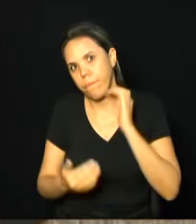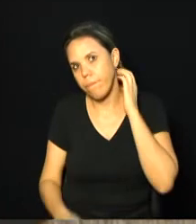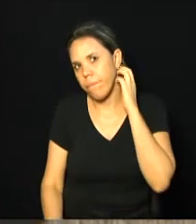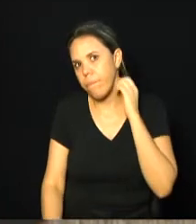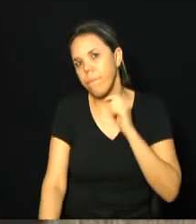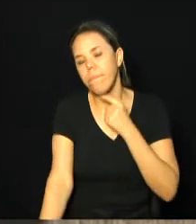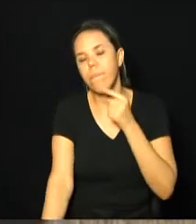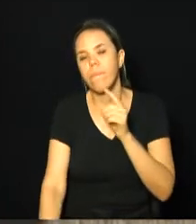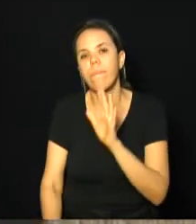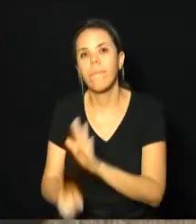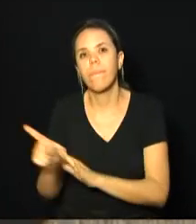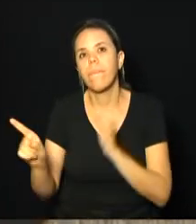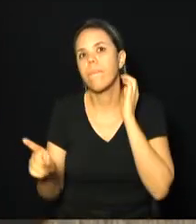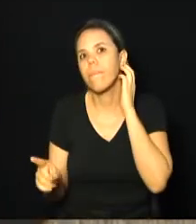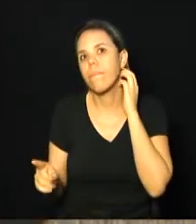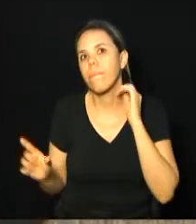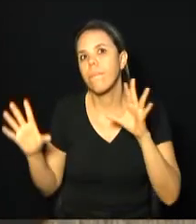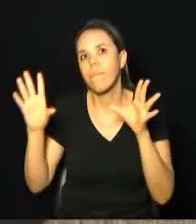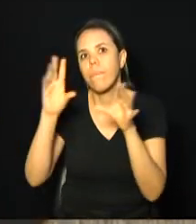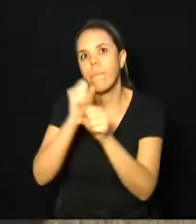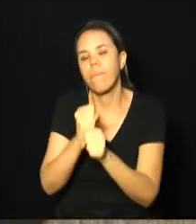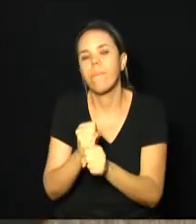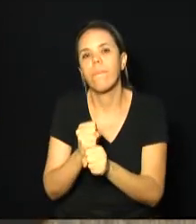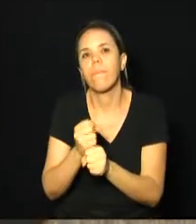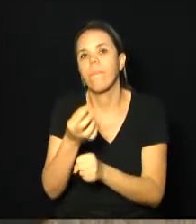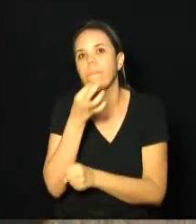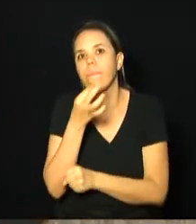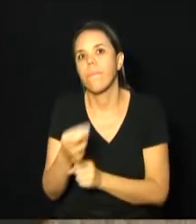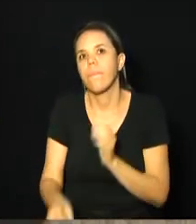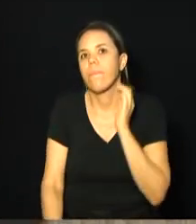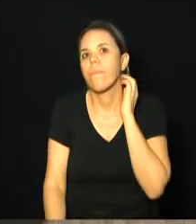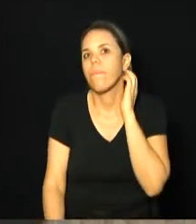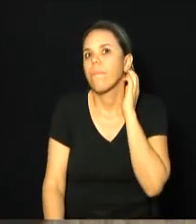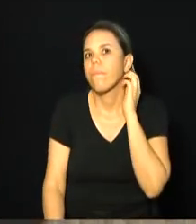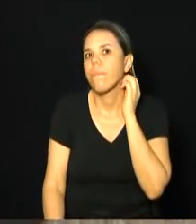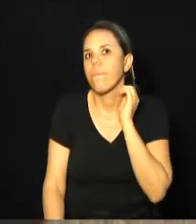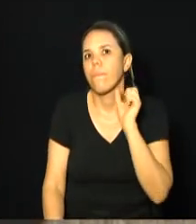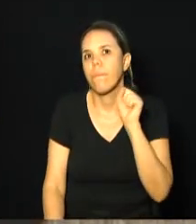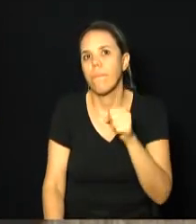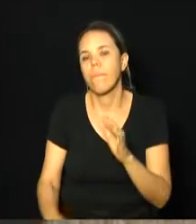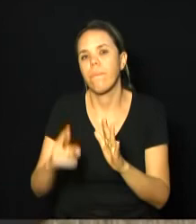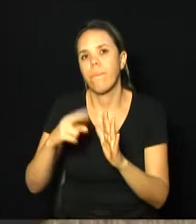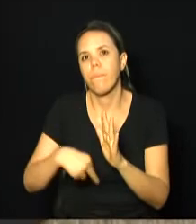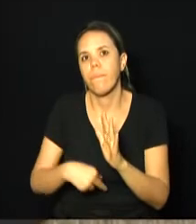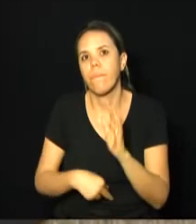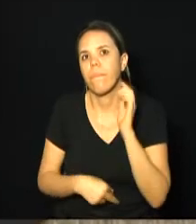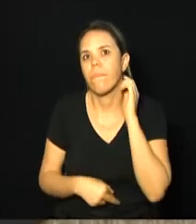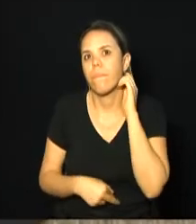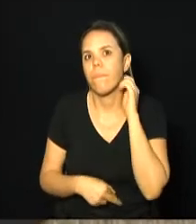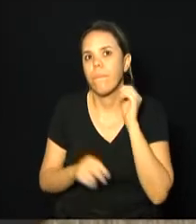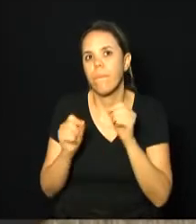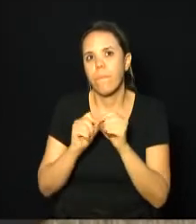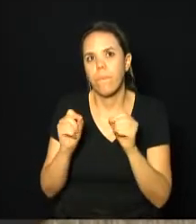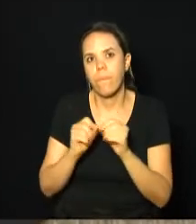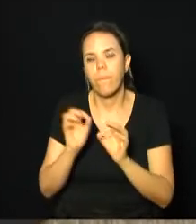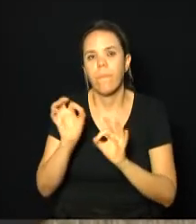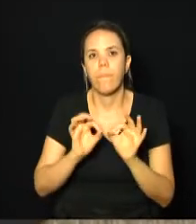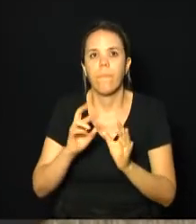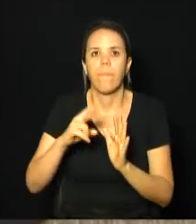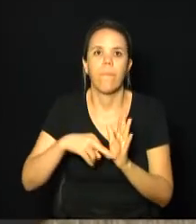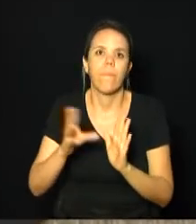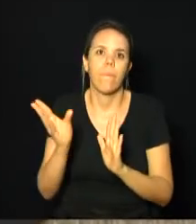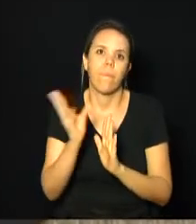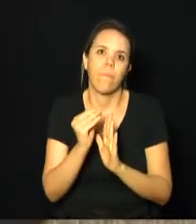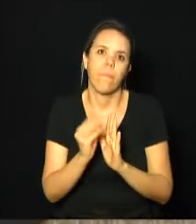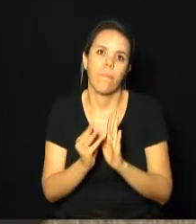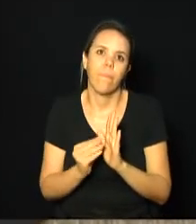perguntar para a senhora, juntar todas essas sugestões? Sim, no relatório, né, a gente vai fazer um relatório e todas